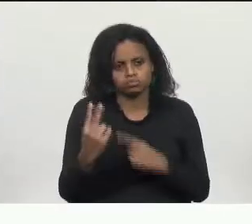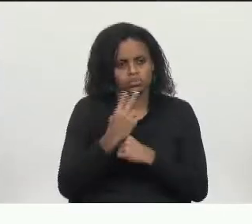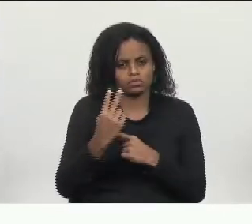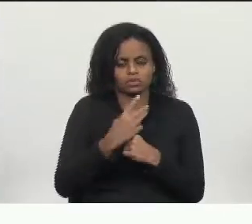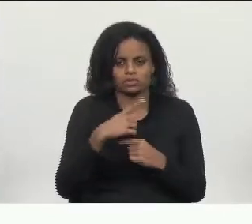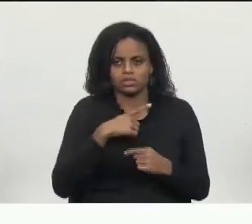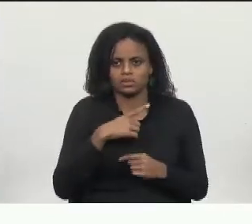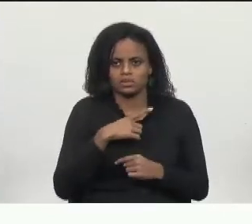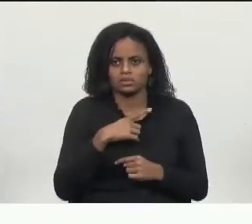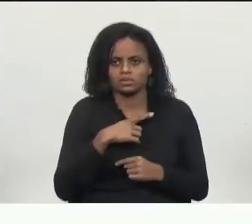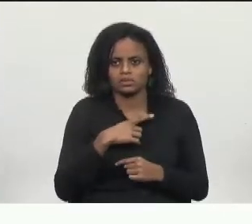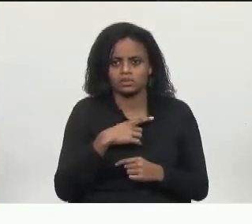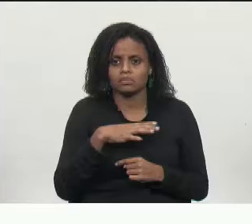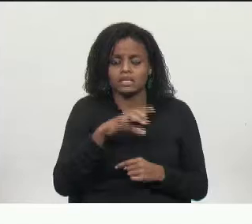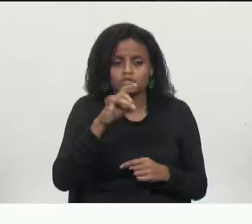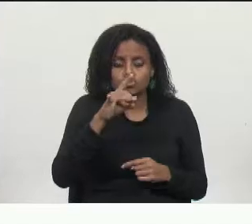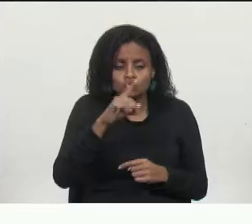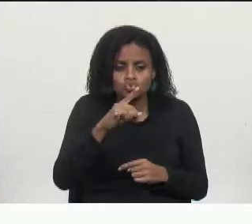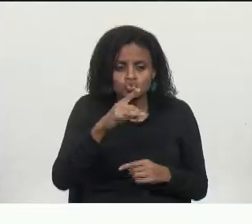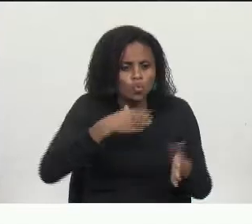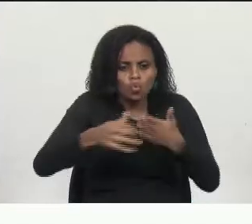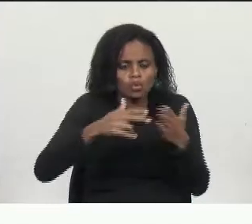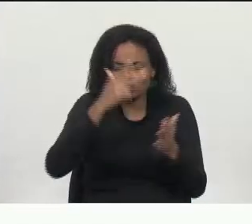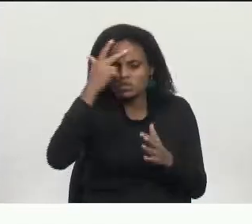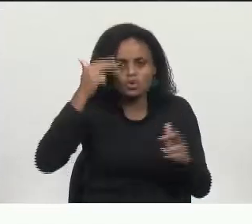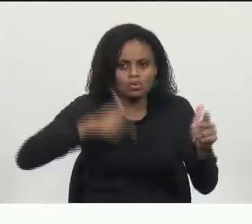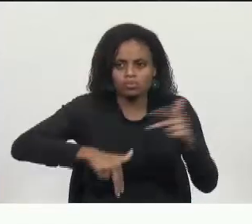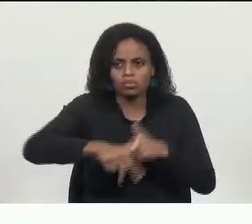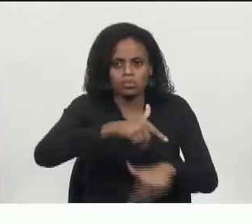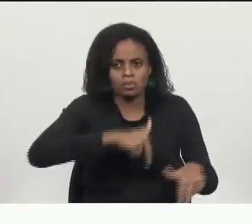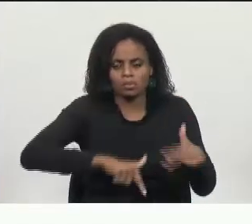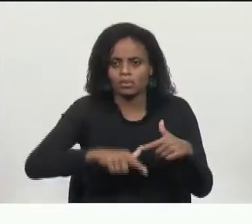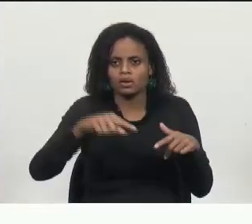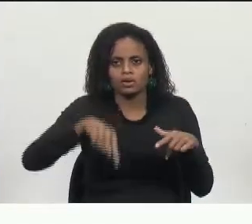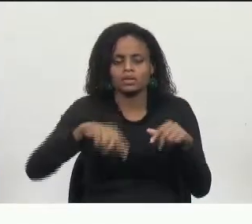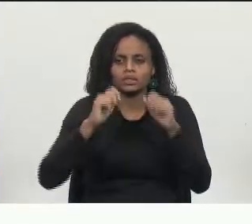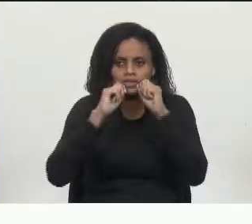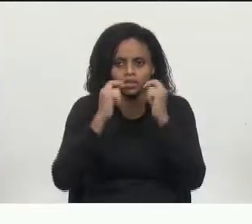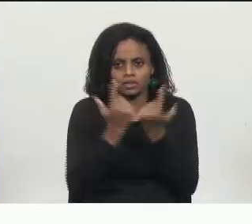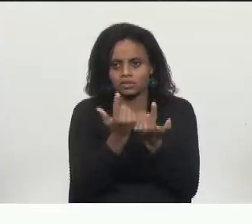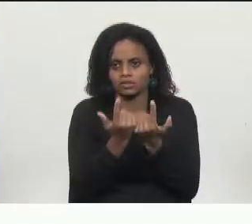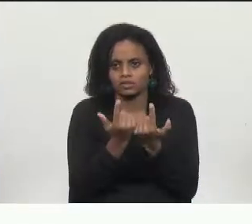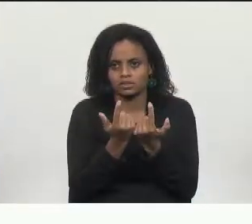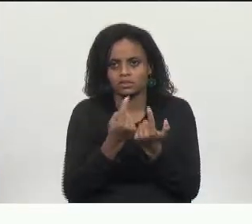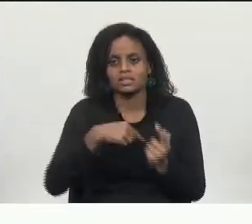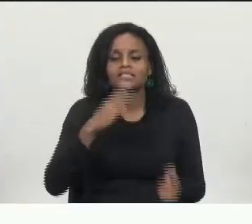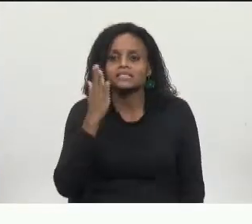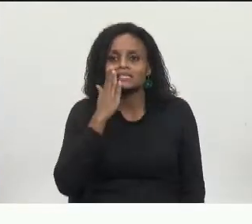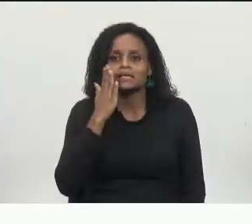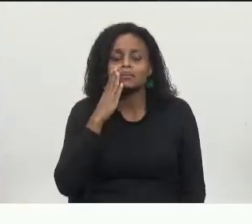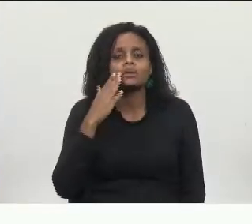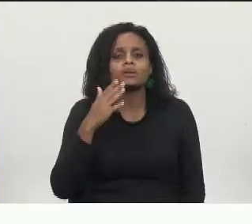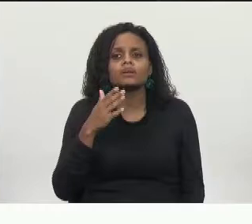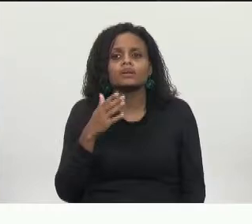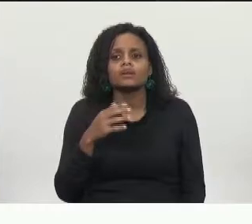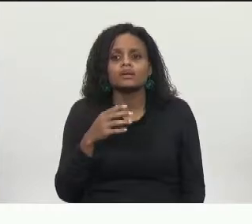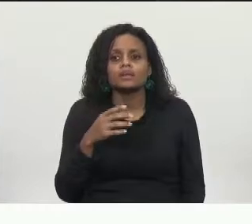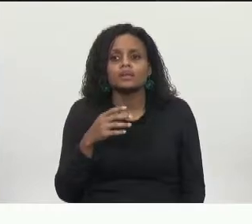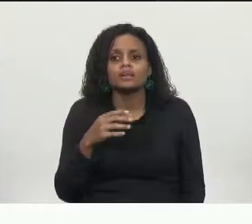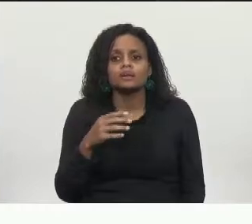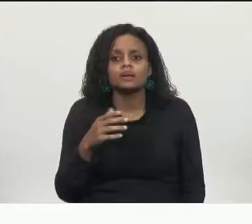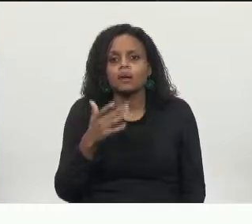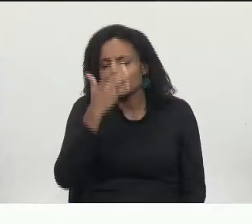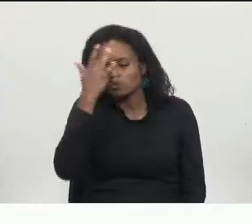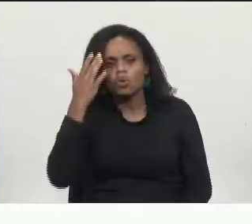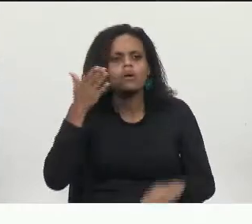os parlamentares, mas qualquer um que transitasse aqui na casa. Então, a gente sabe que hoje os acessos aqui não são